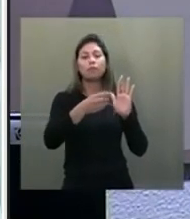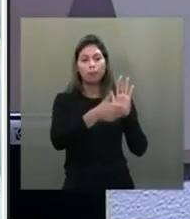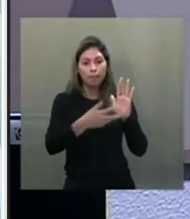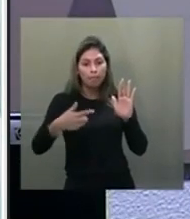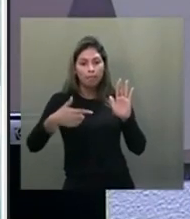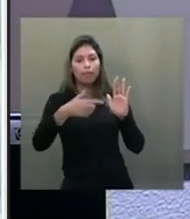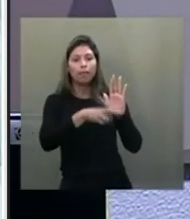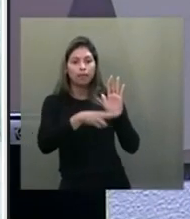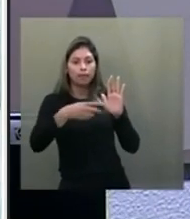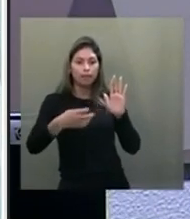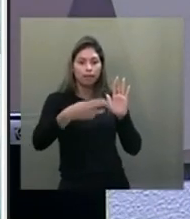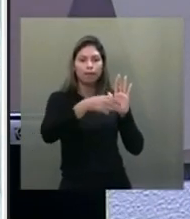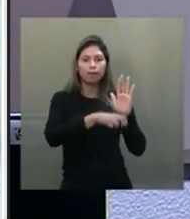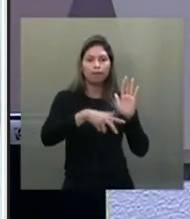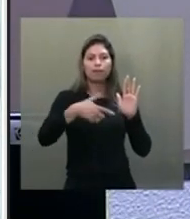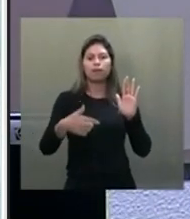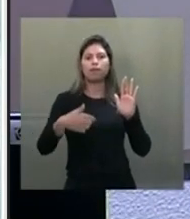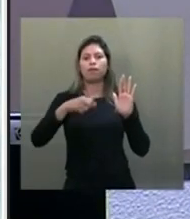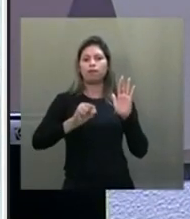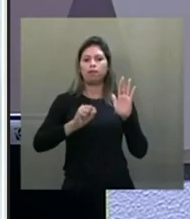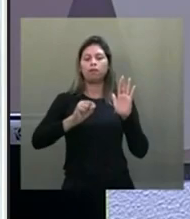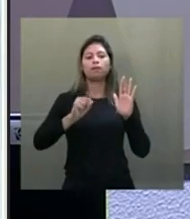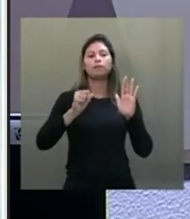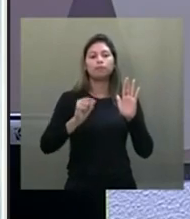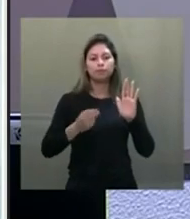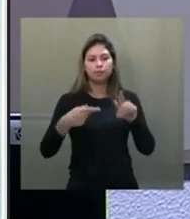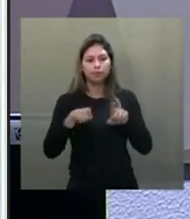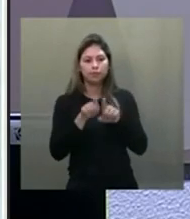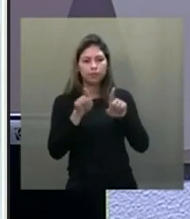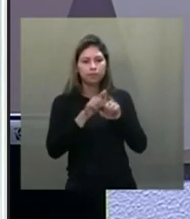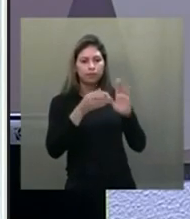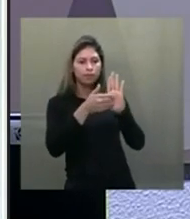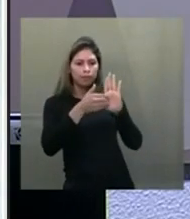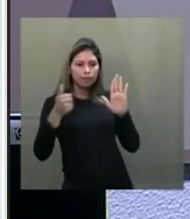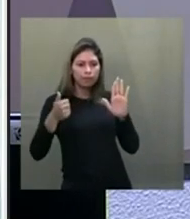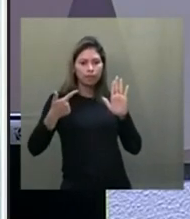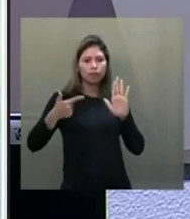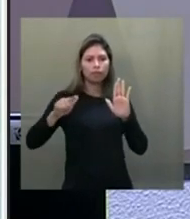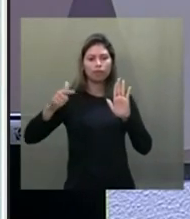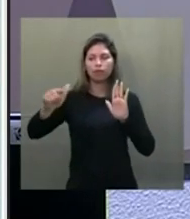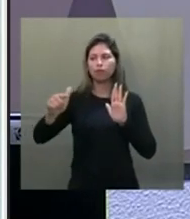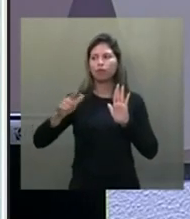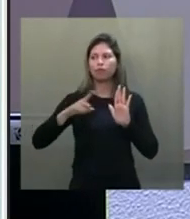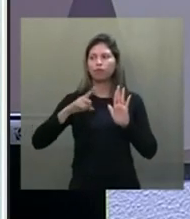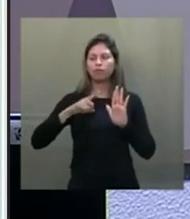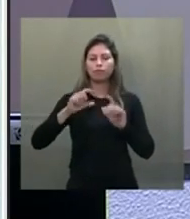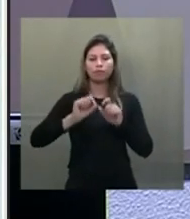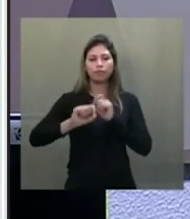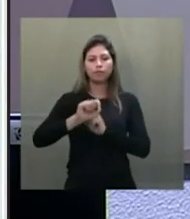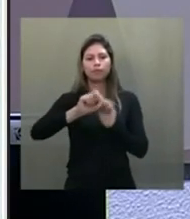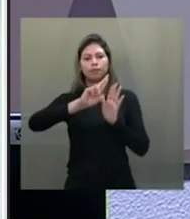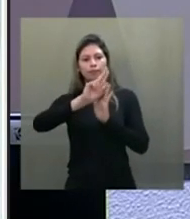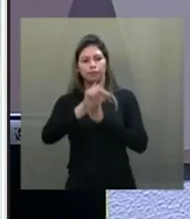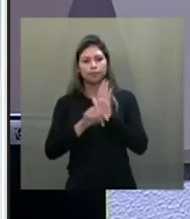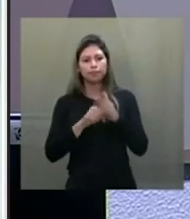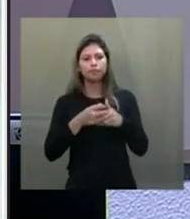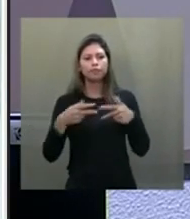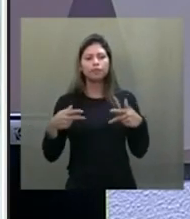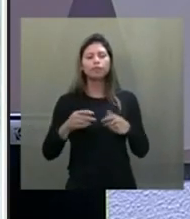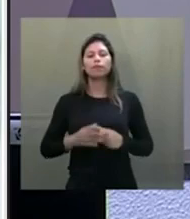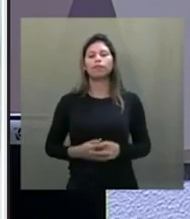sensibilize ele para que coloque como prioridade, para que ele se movimente, para que a gente possa voltar à